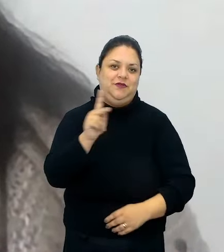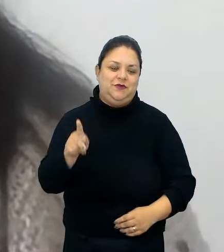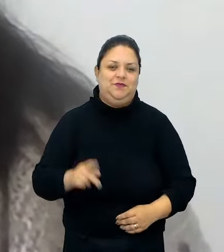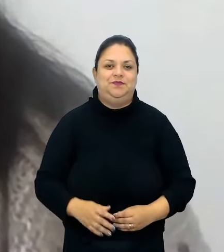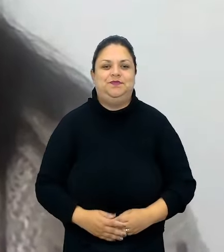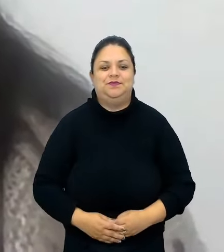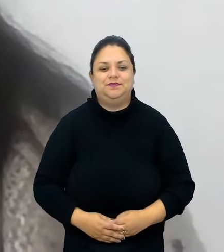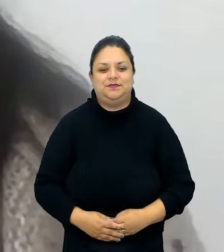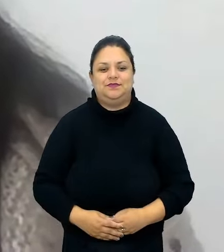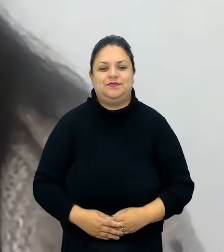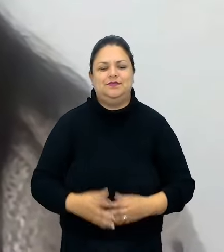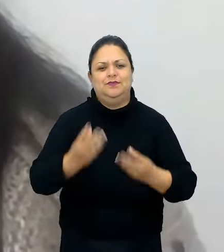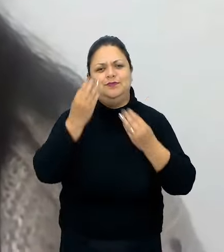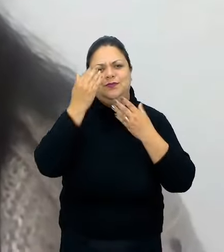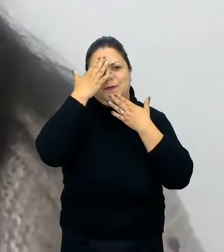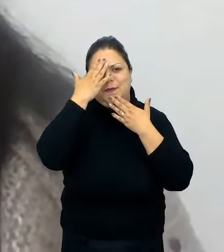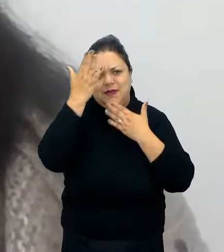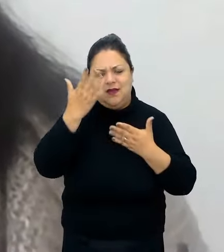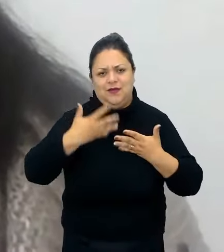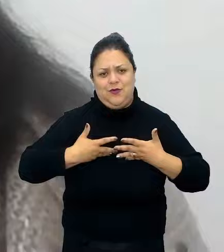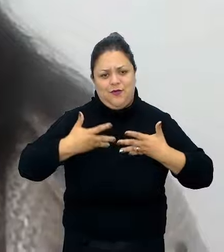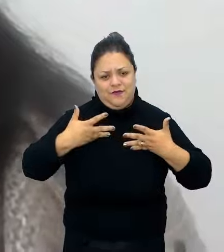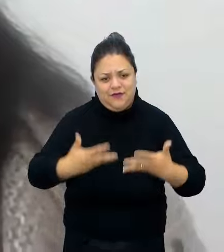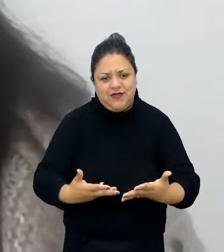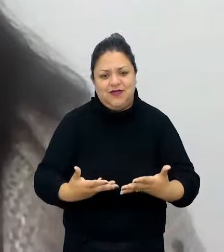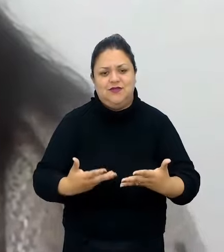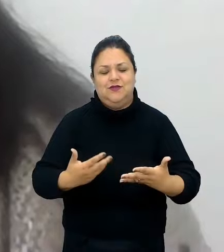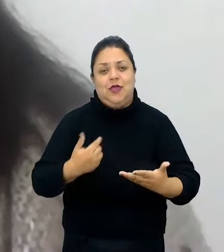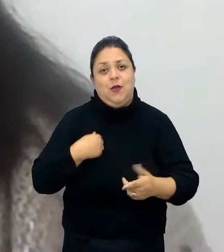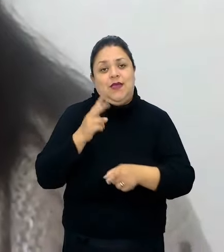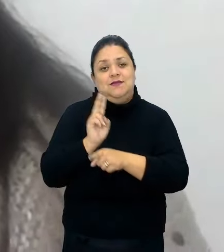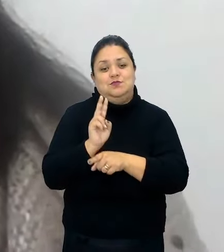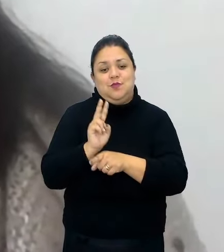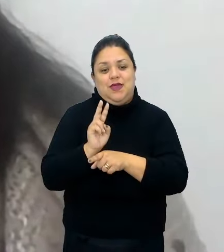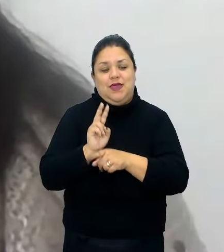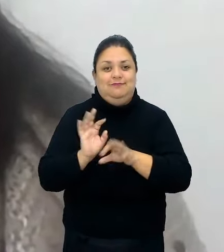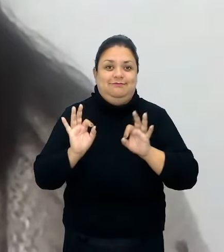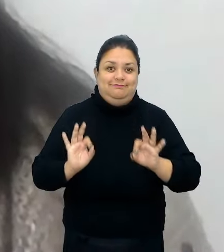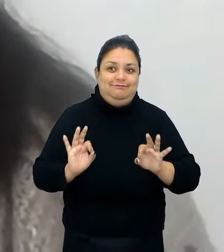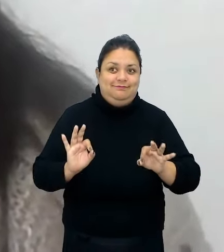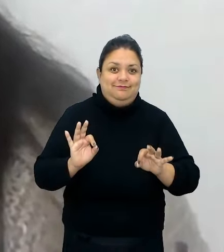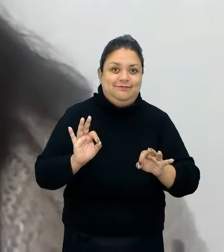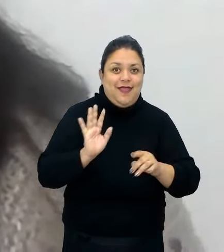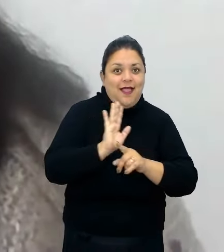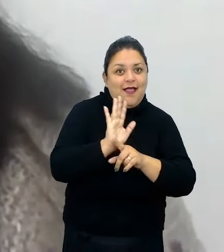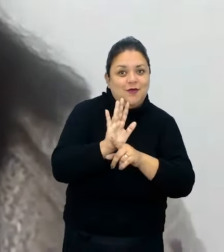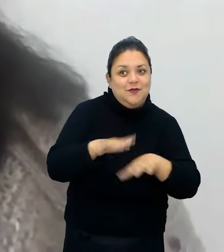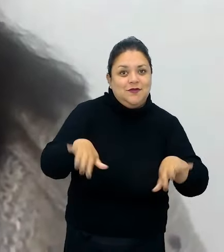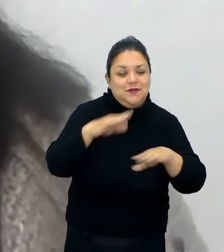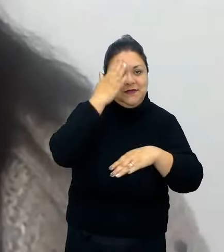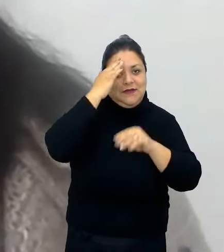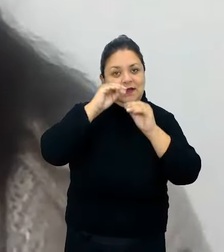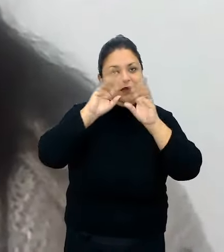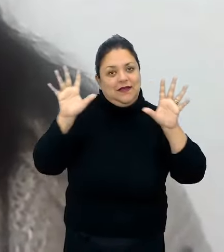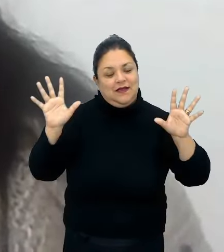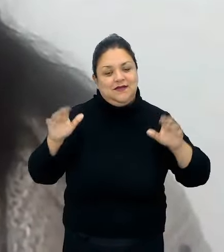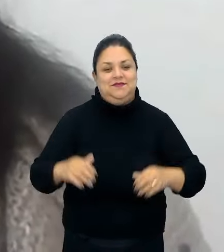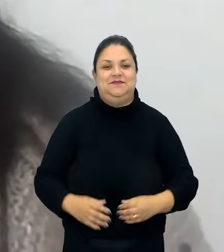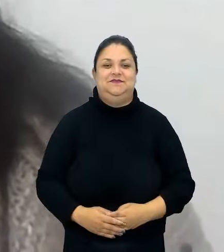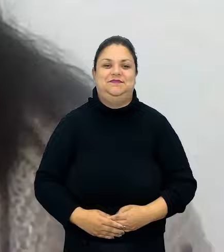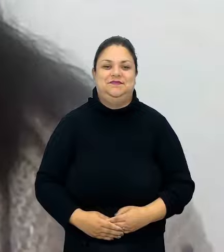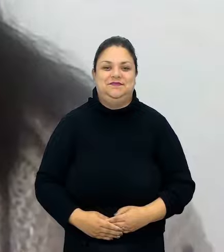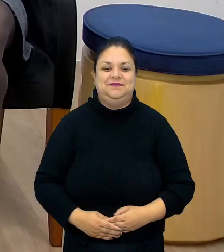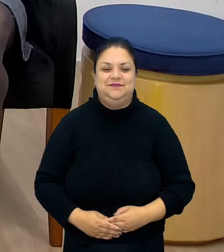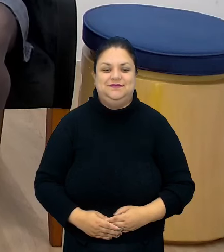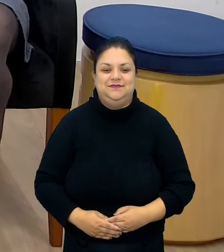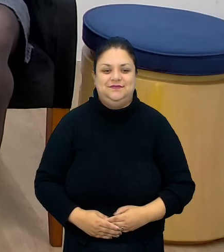Muito obrigado pelo convite, né, e espero que realmente tenha atendido as necessidades de vocês. Shirley,